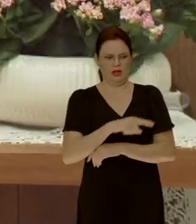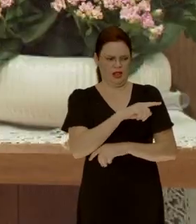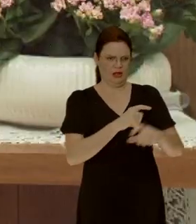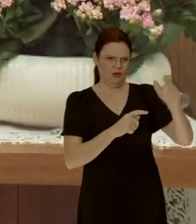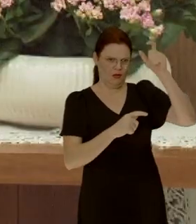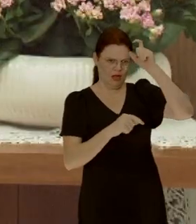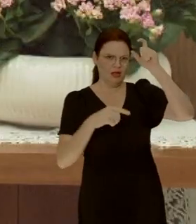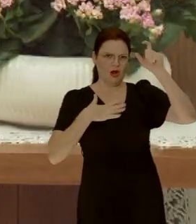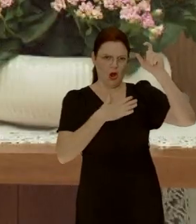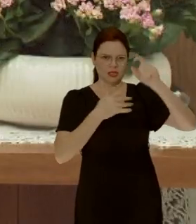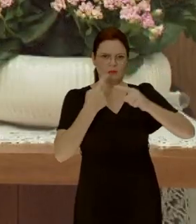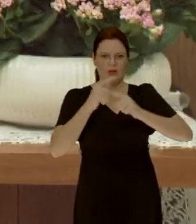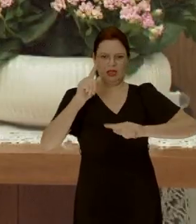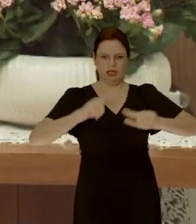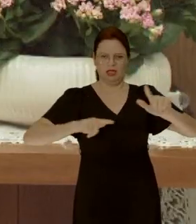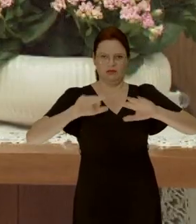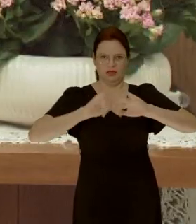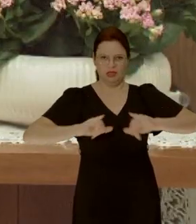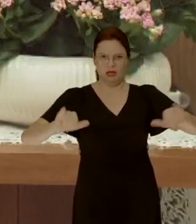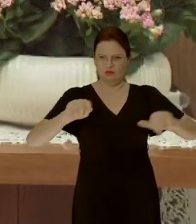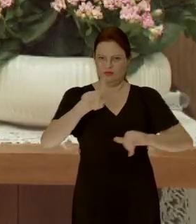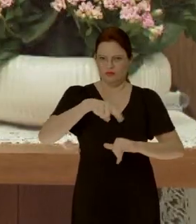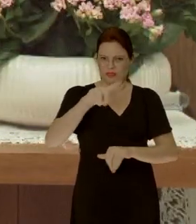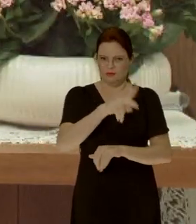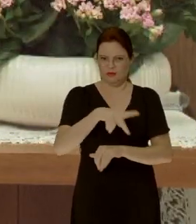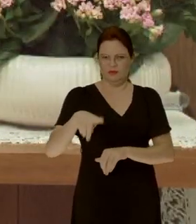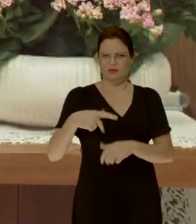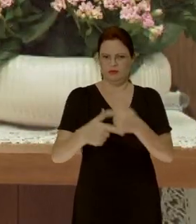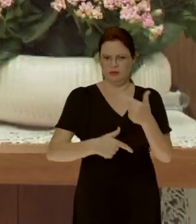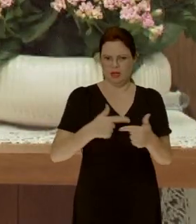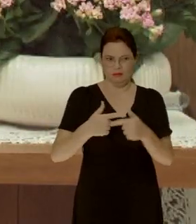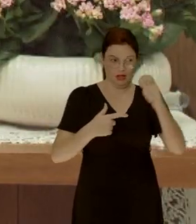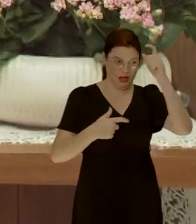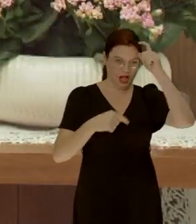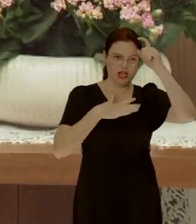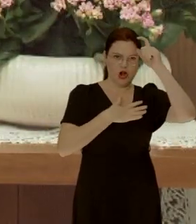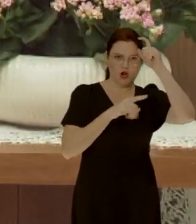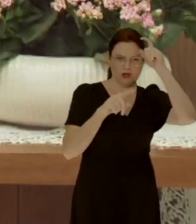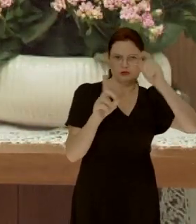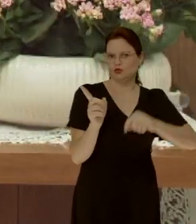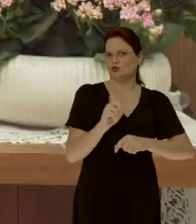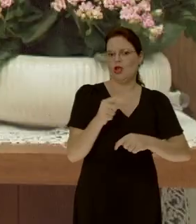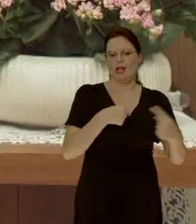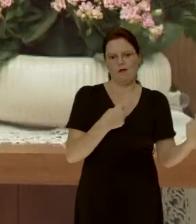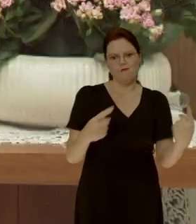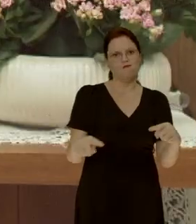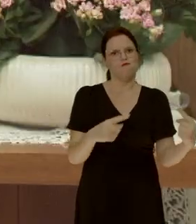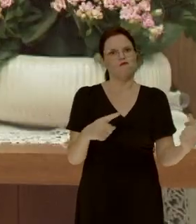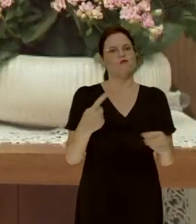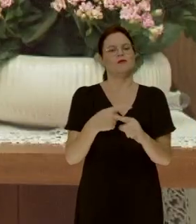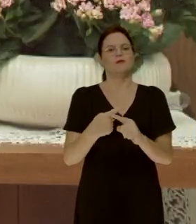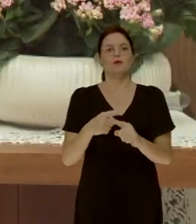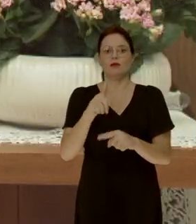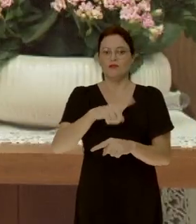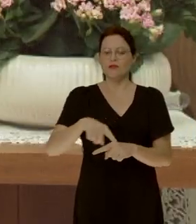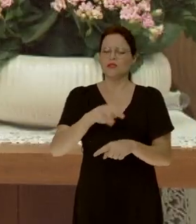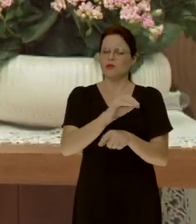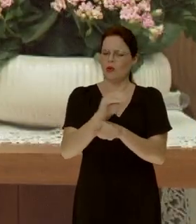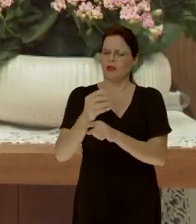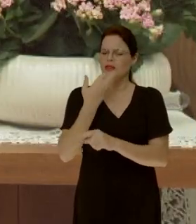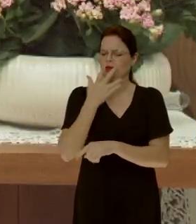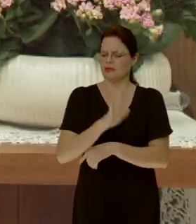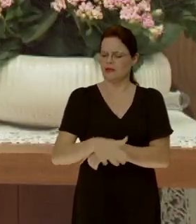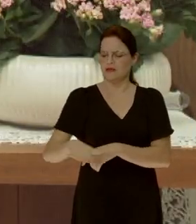televisão, com o trabalho das irmãs, com o seu trabalho, com o cuidado com as crianças, com o crescimento da obra no